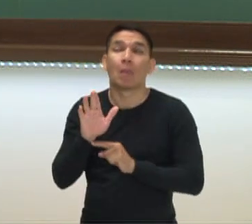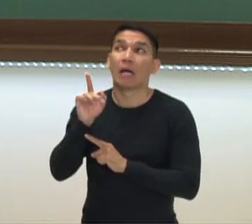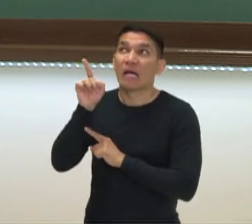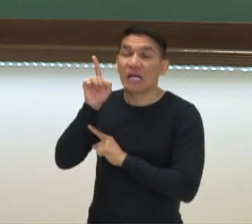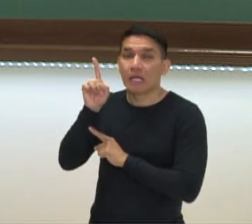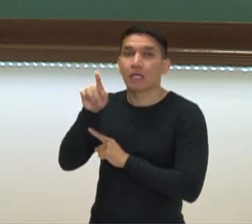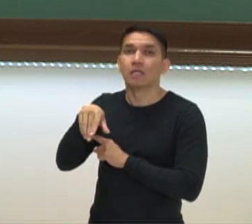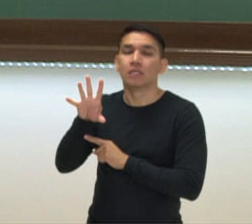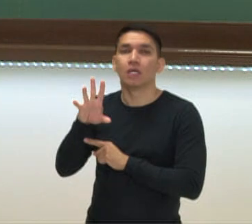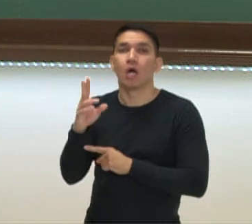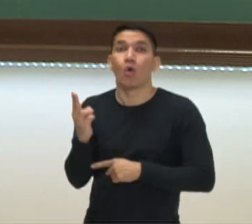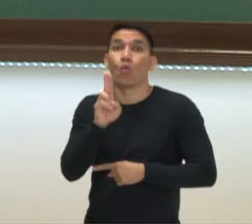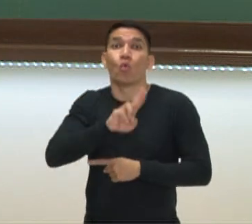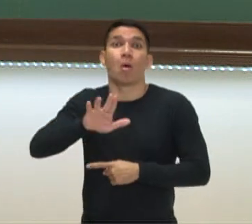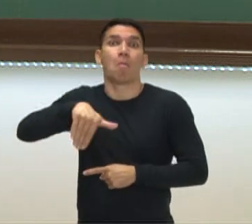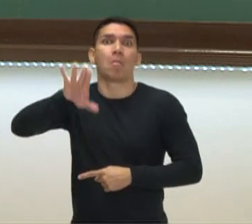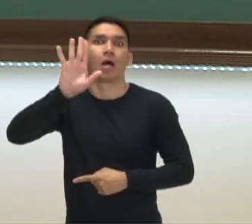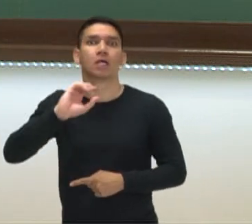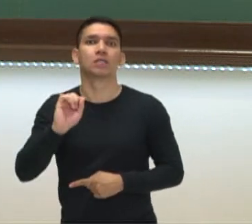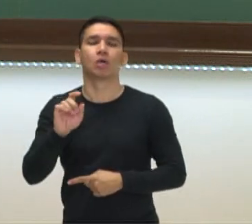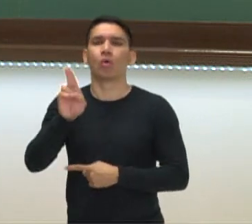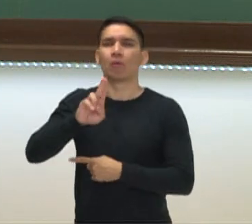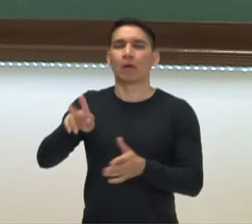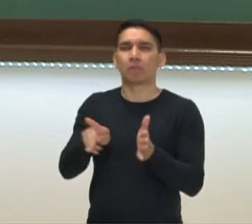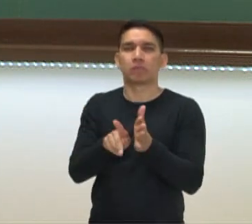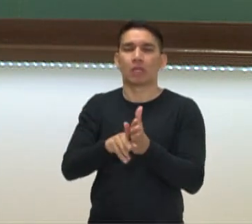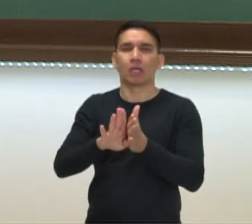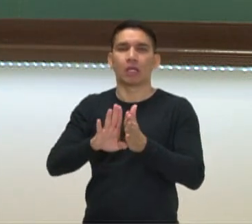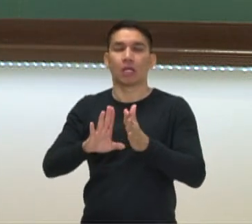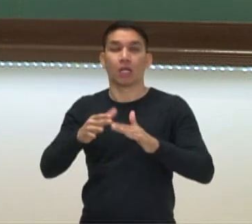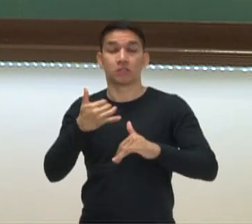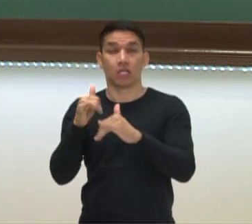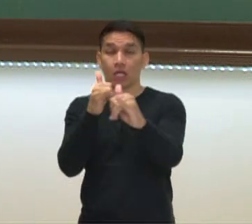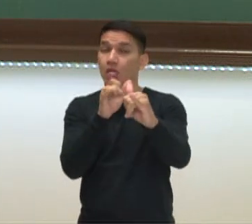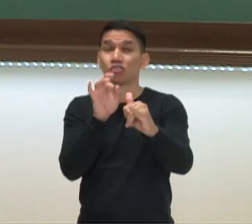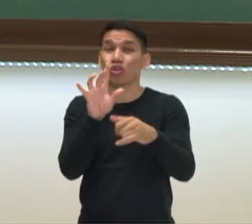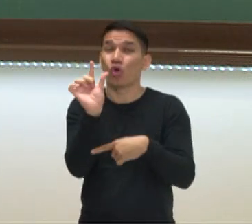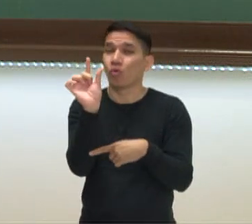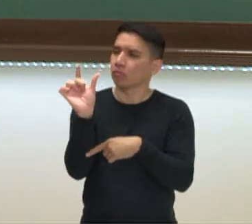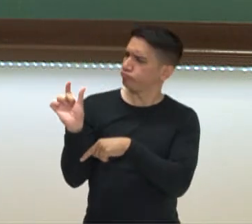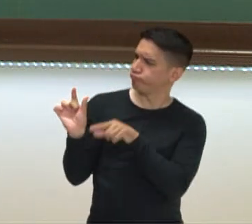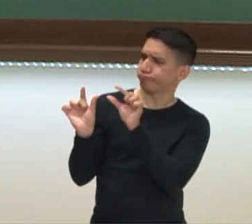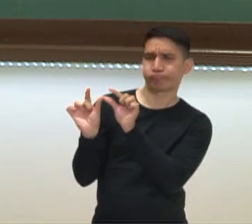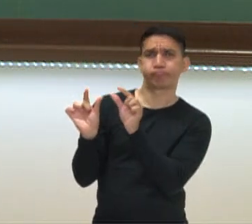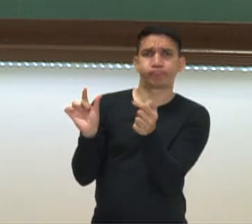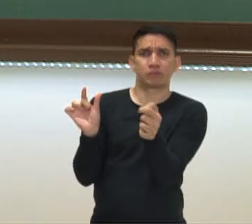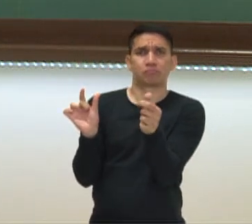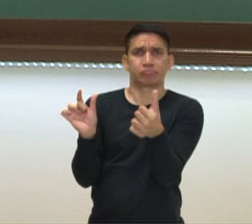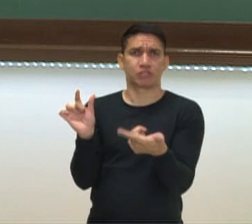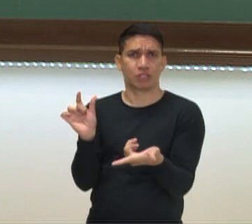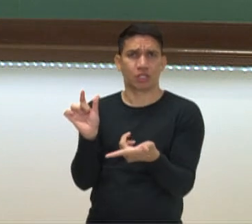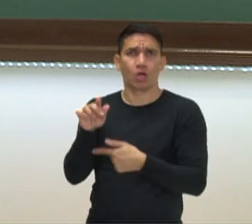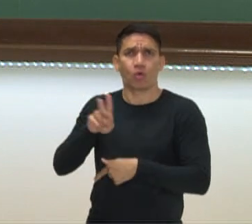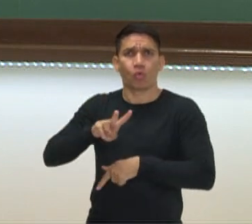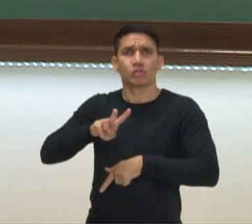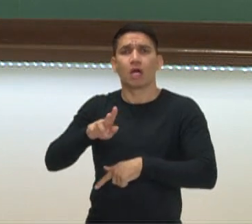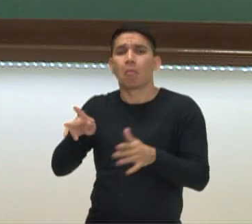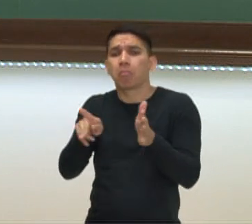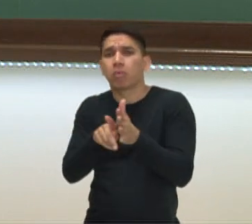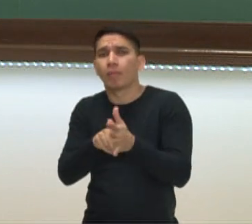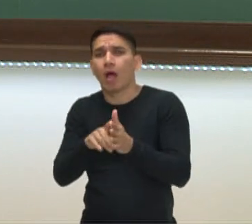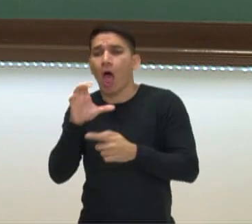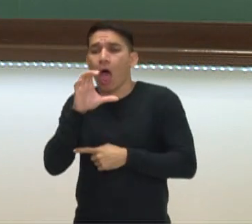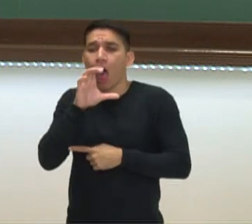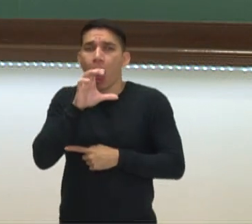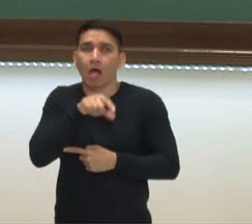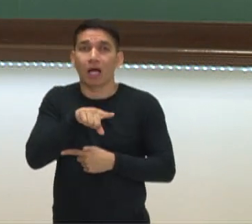você ter ideia, o chuveiro que consome aquela energia na nossa casa é só um condutorzinho pequeno, que é usado para aquecer água,